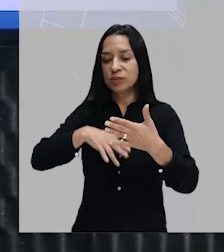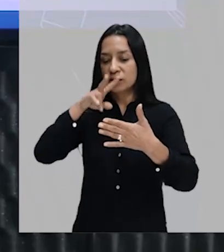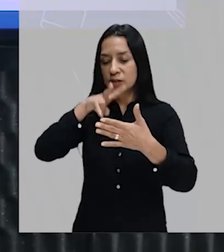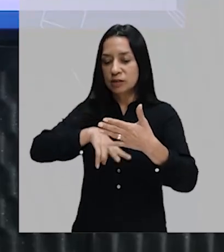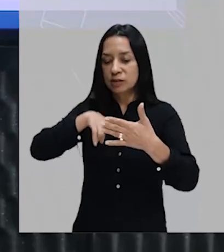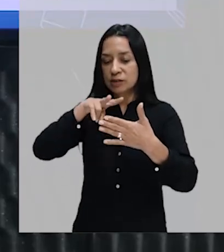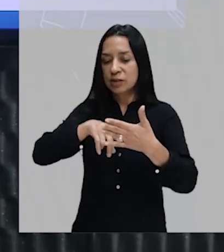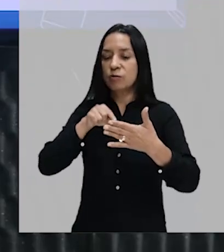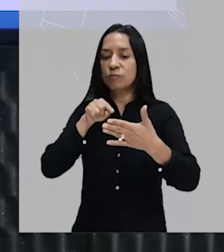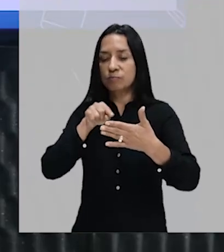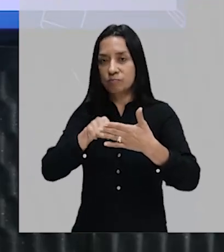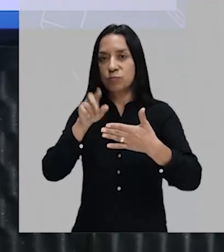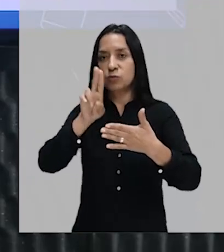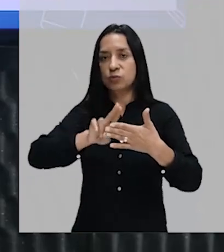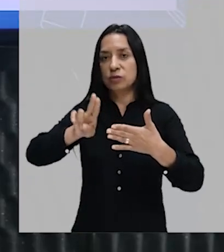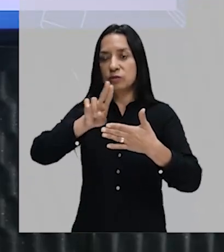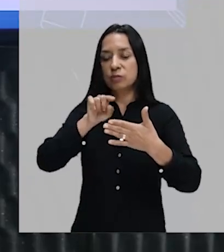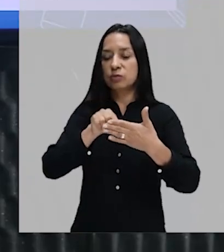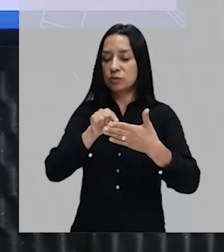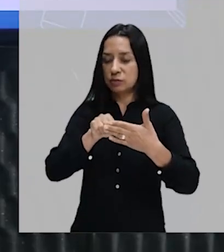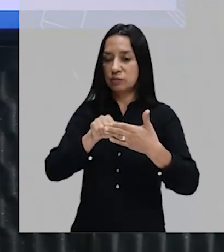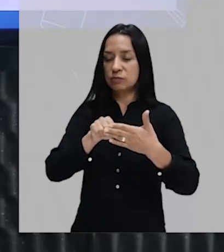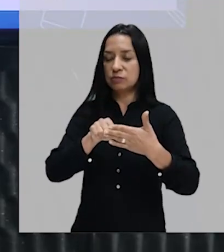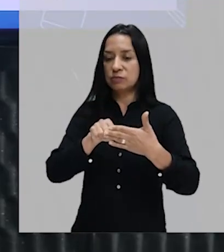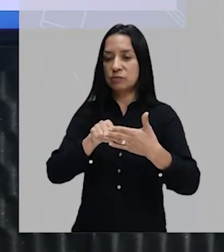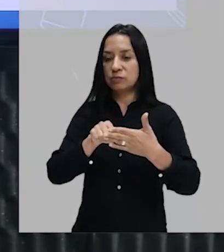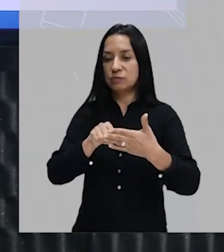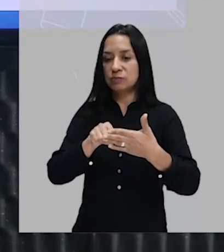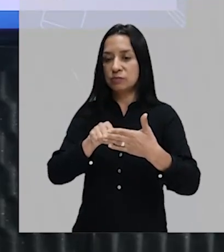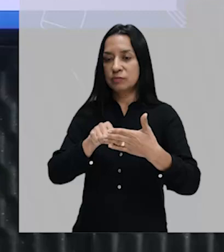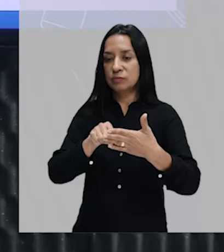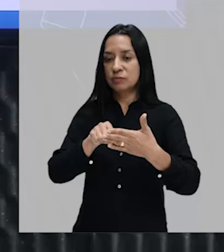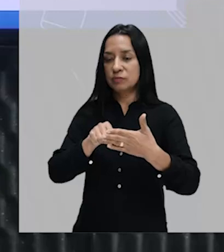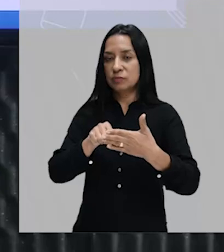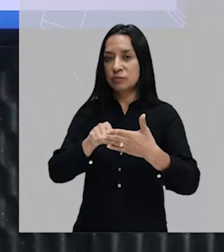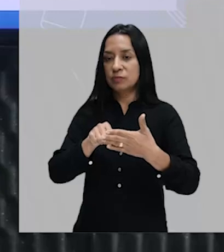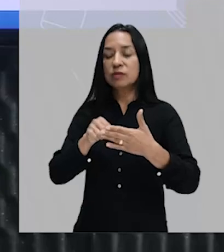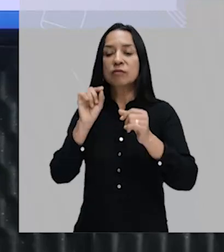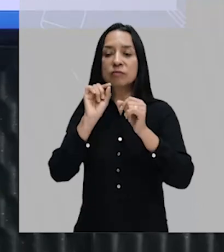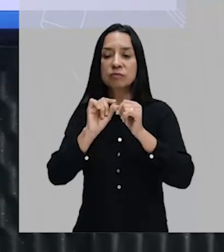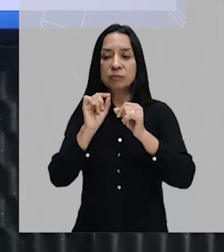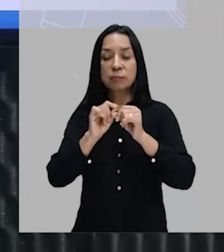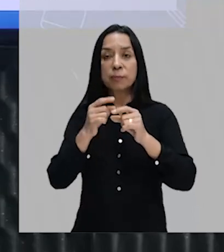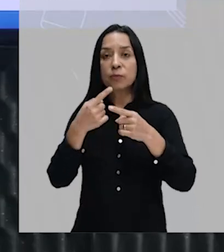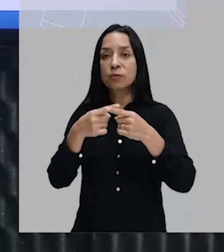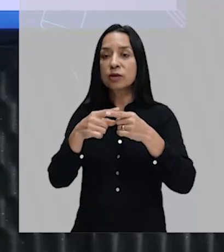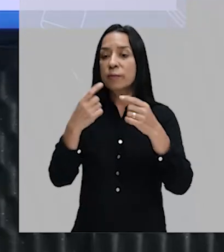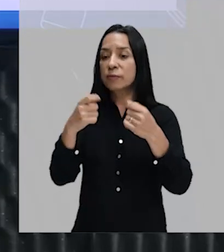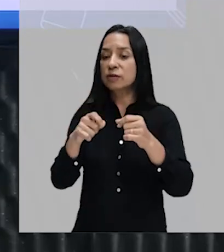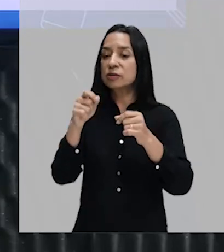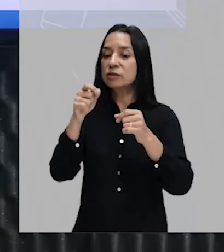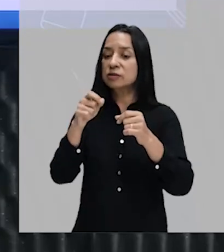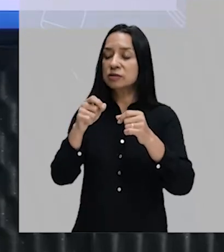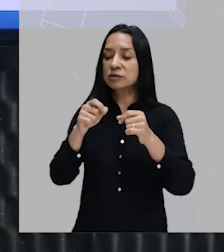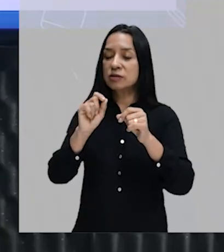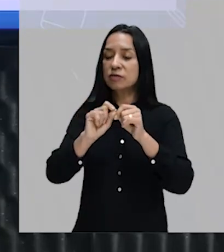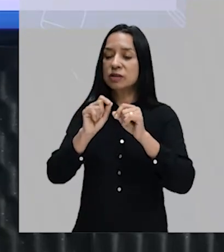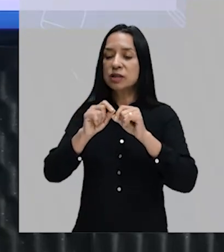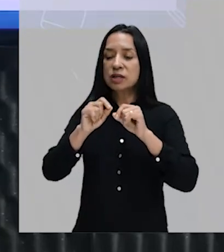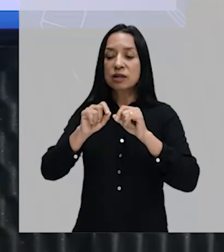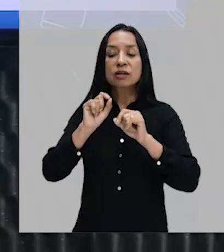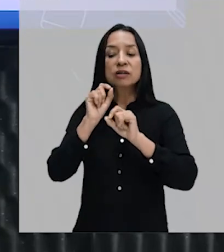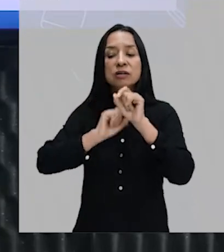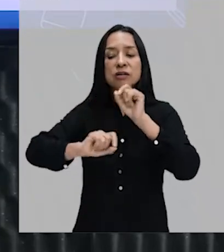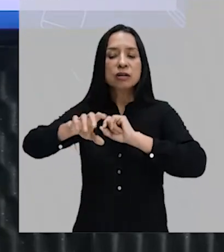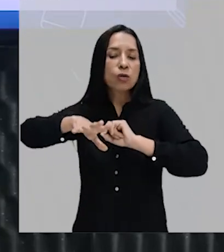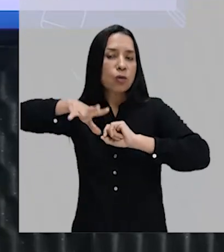ler com pontuação e entonação, para que você faça com que quem está lhe ouvindo, quem está